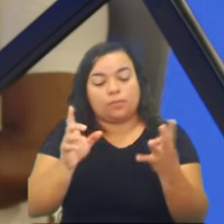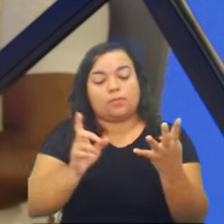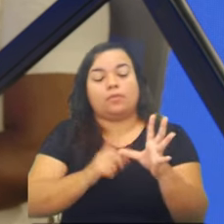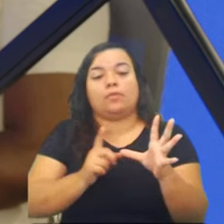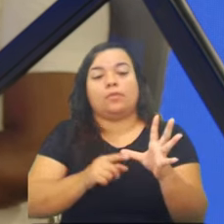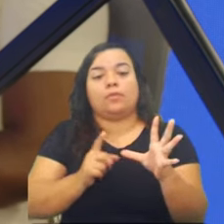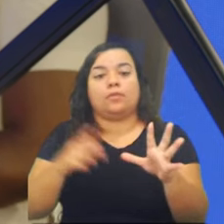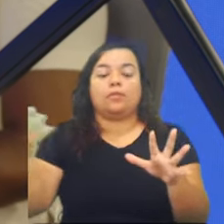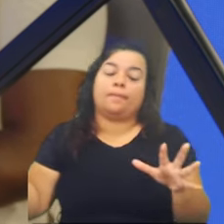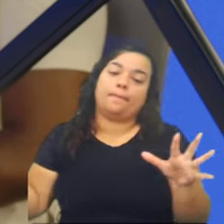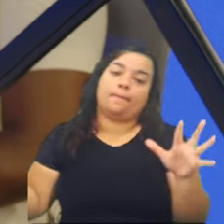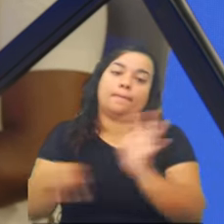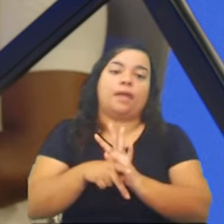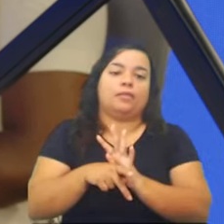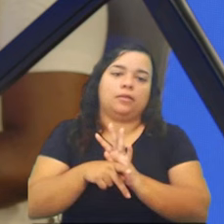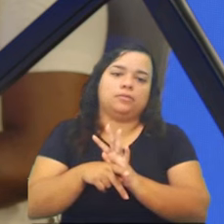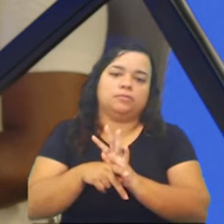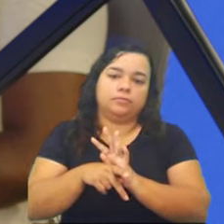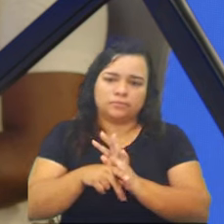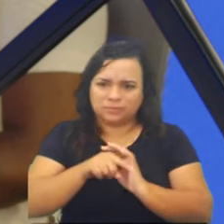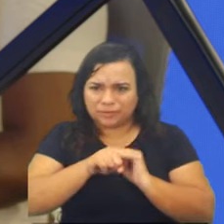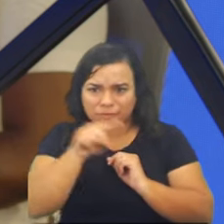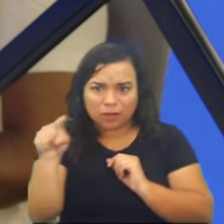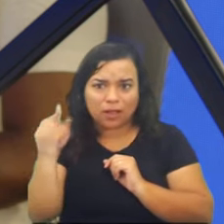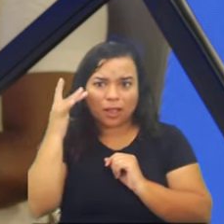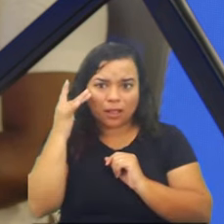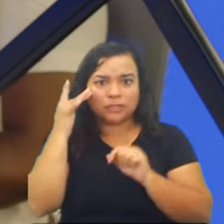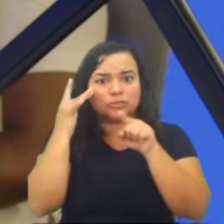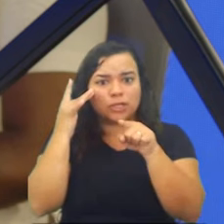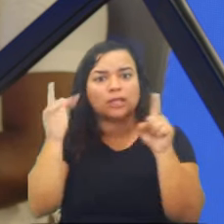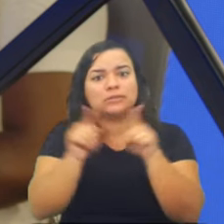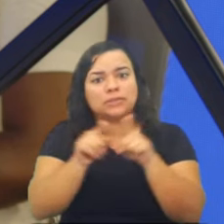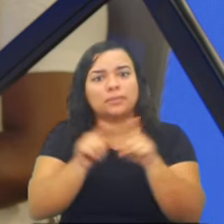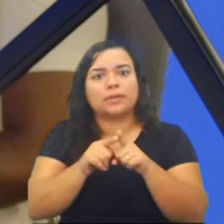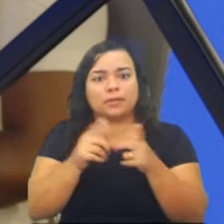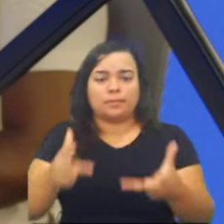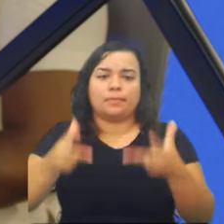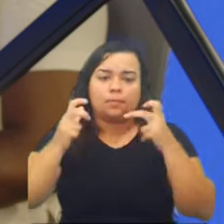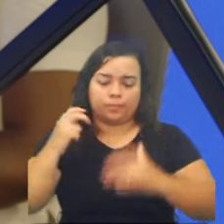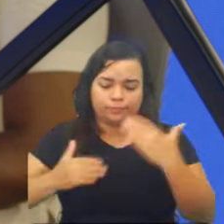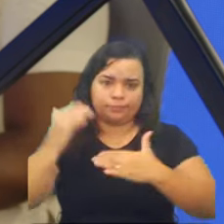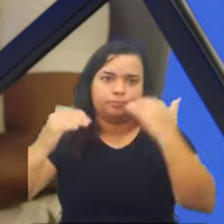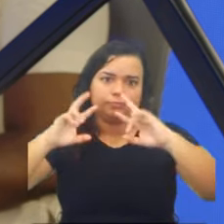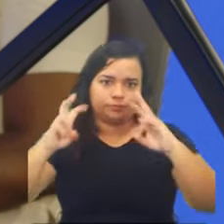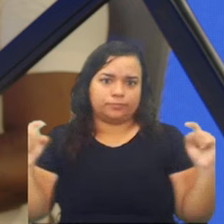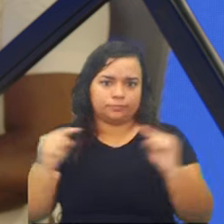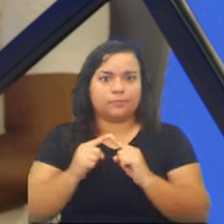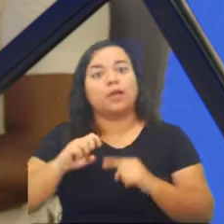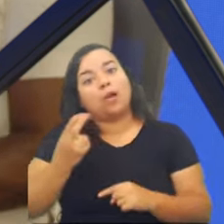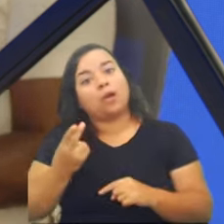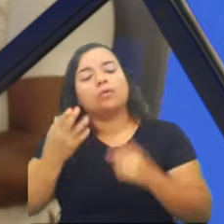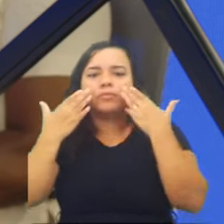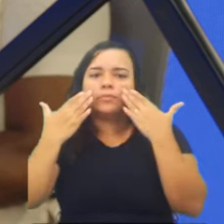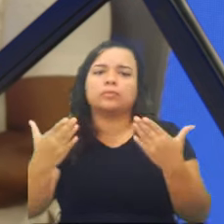pertencimento queria perguntar para vocês se vocês acham que isso também é um sinal de evolução do